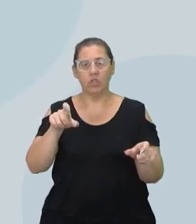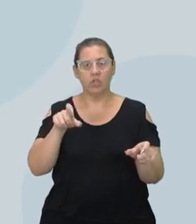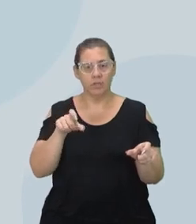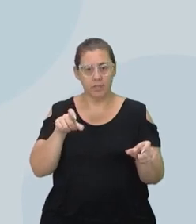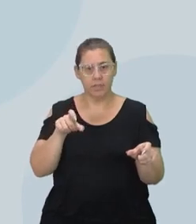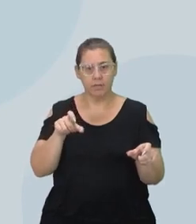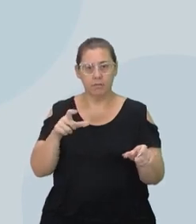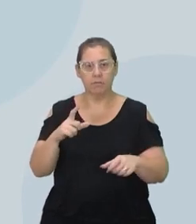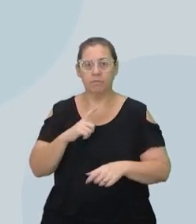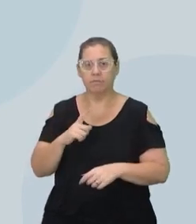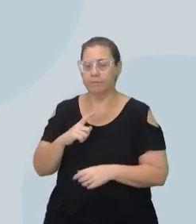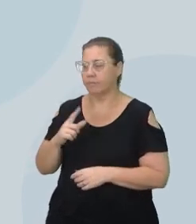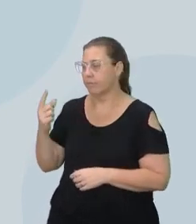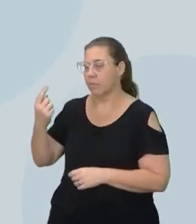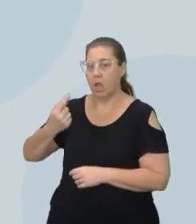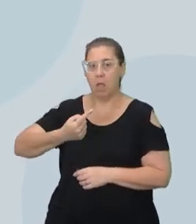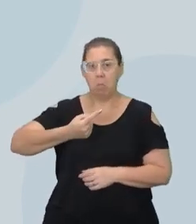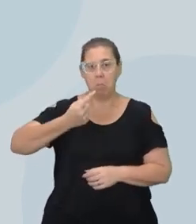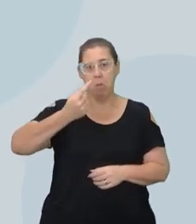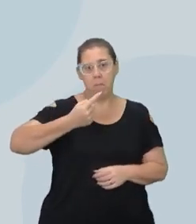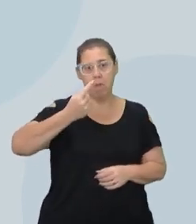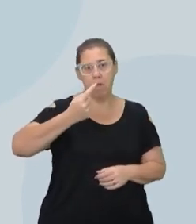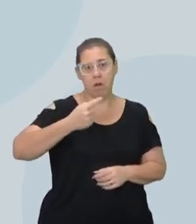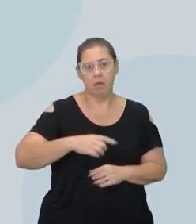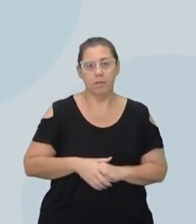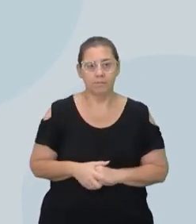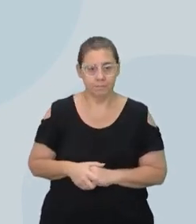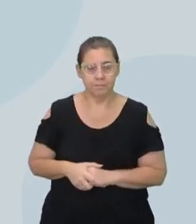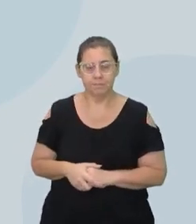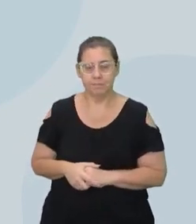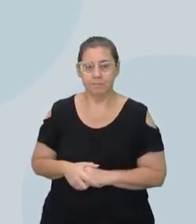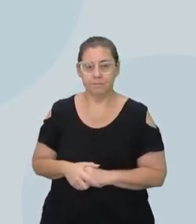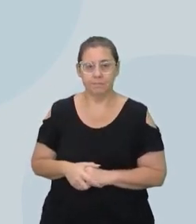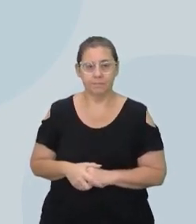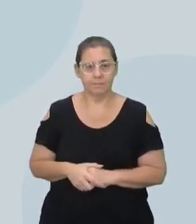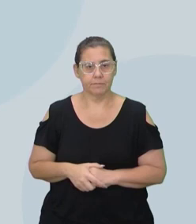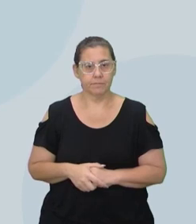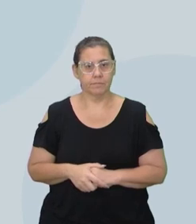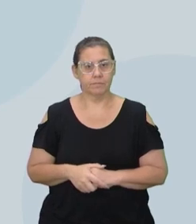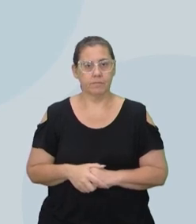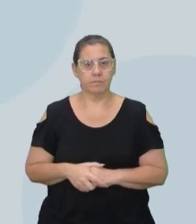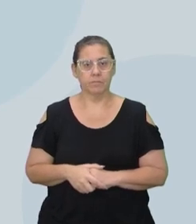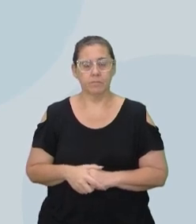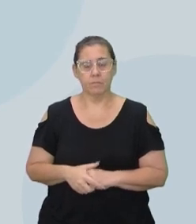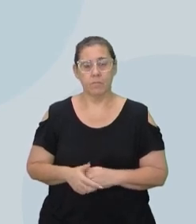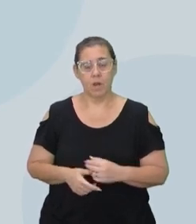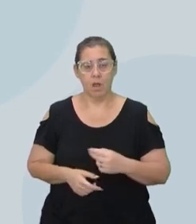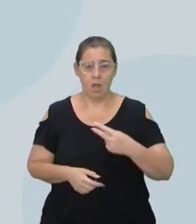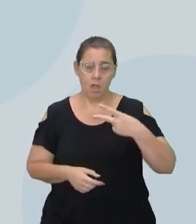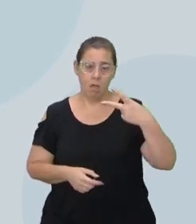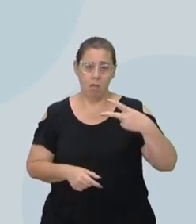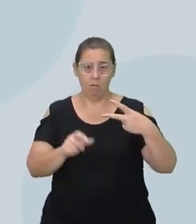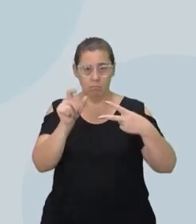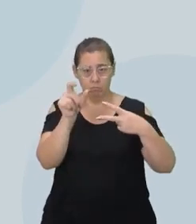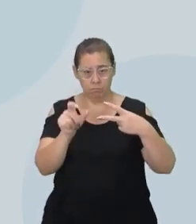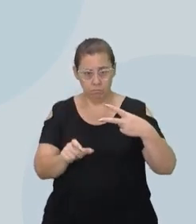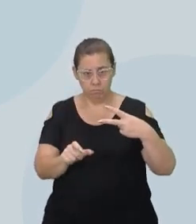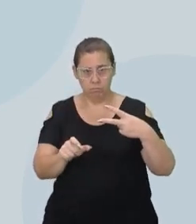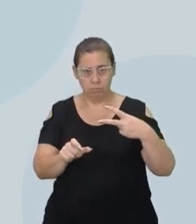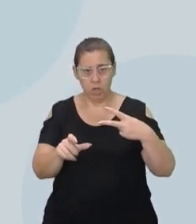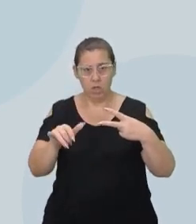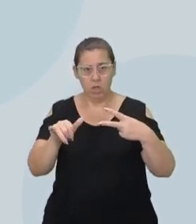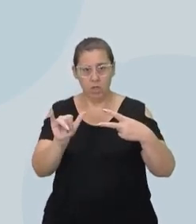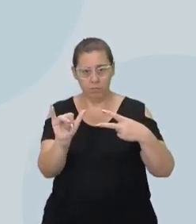a gente tem aqui, ó, primeira coluna. A segunda coluna, os de